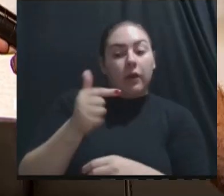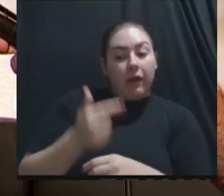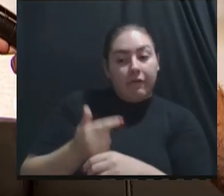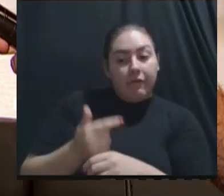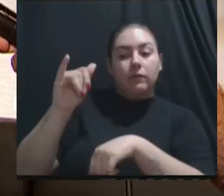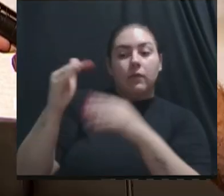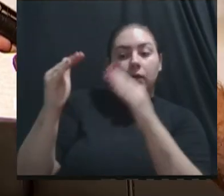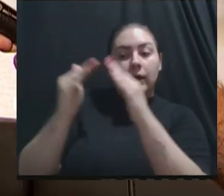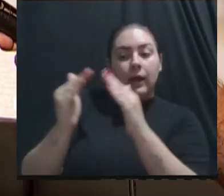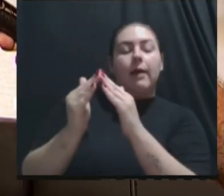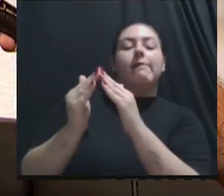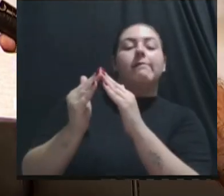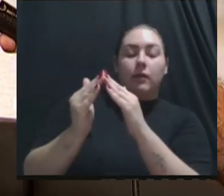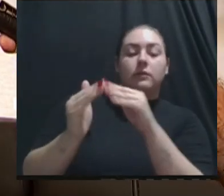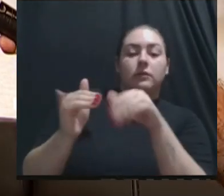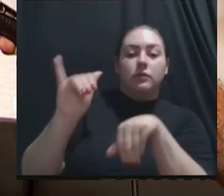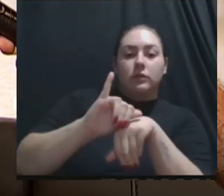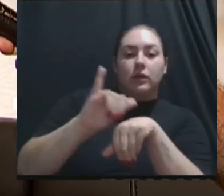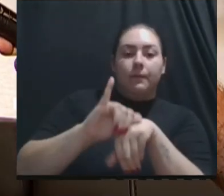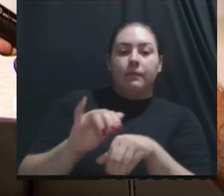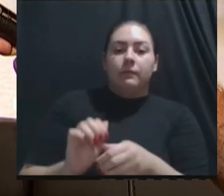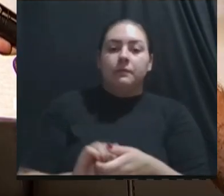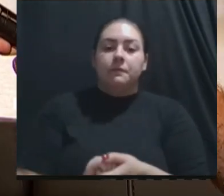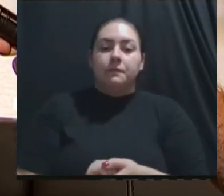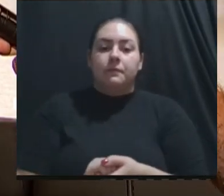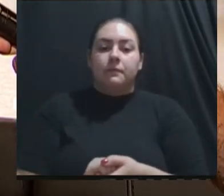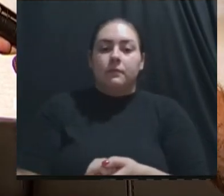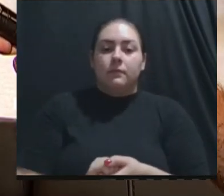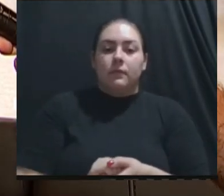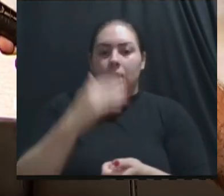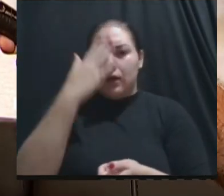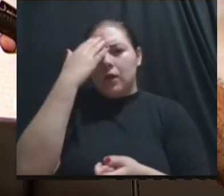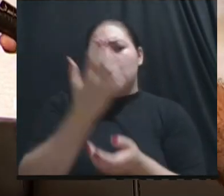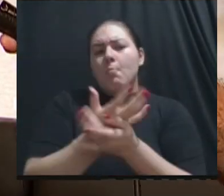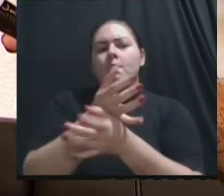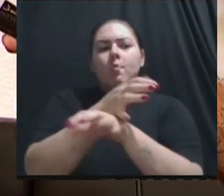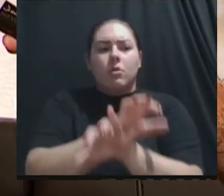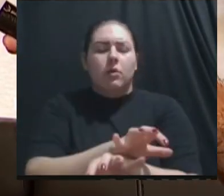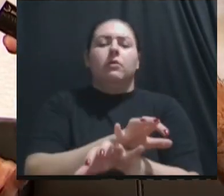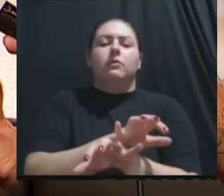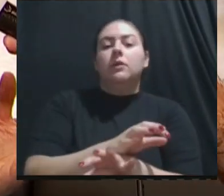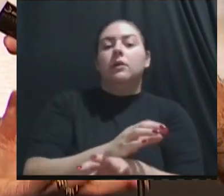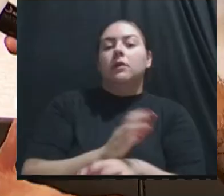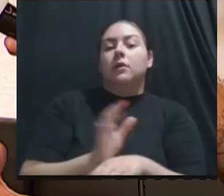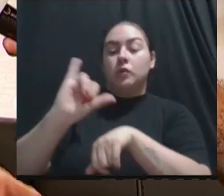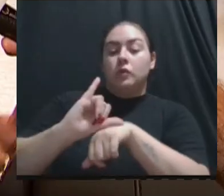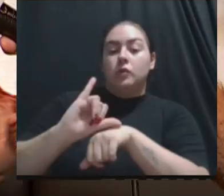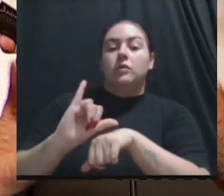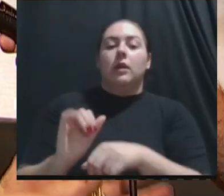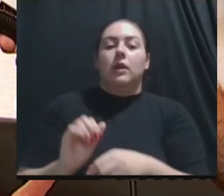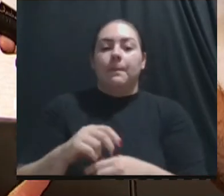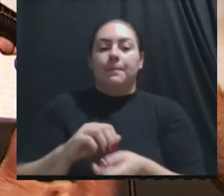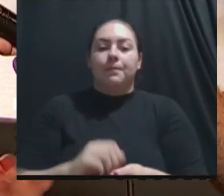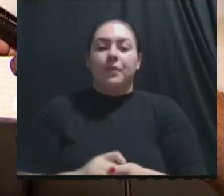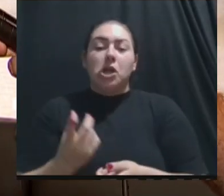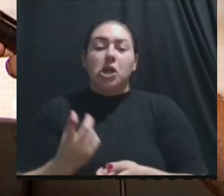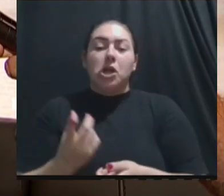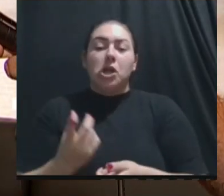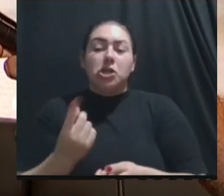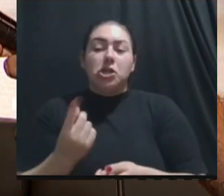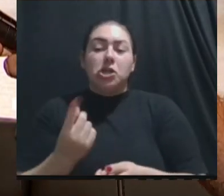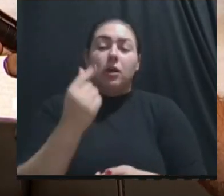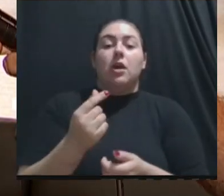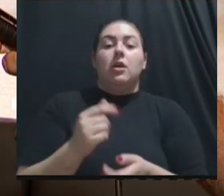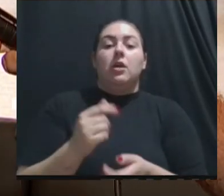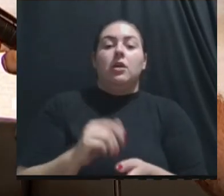centro se deu por uma situação comportamental, de economia, que as pessoas acabaram saindo na área de comércios e serviços, porque a